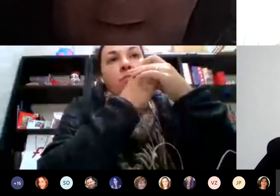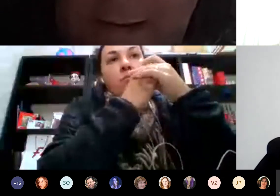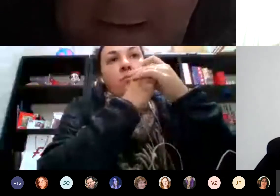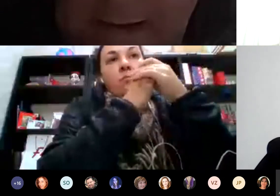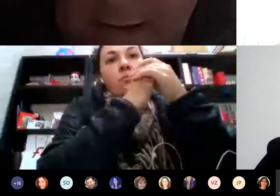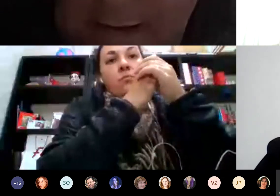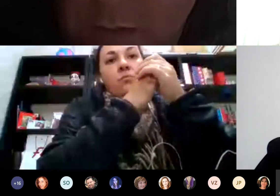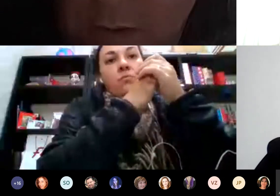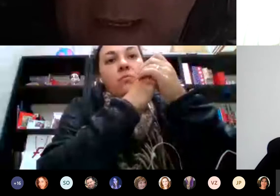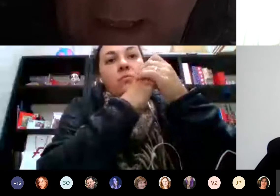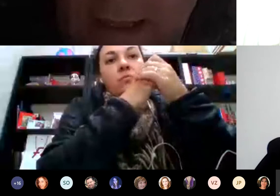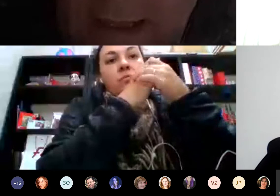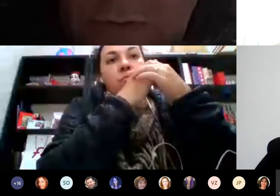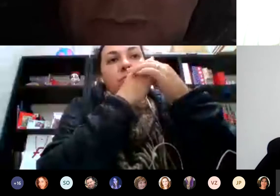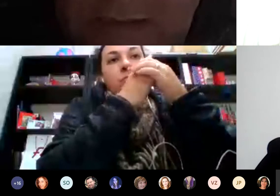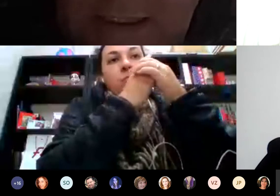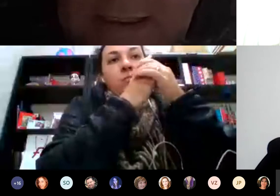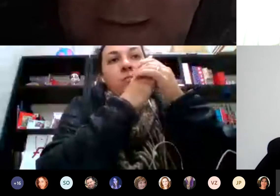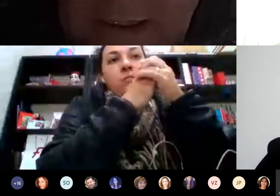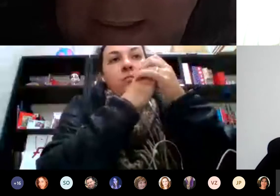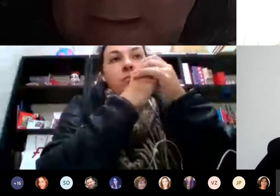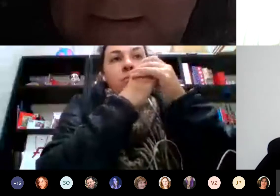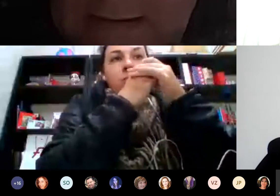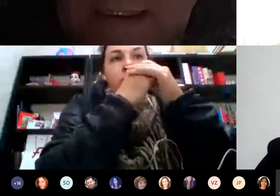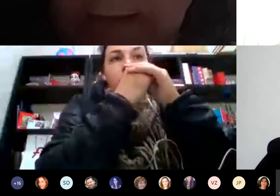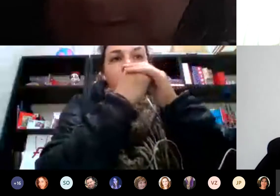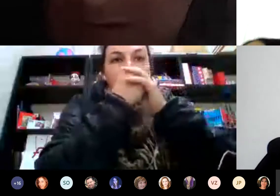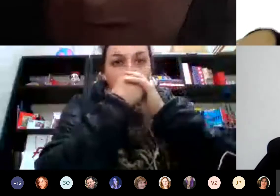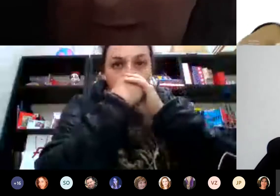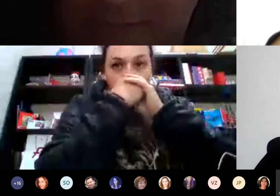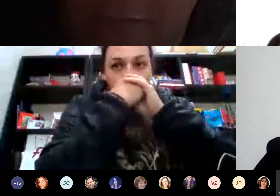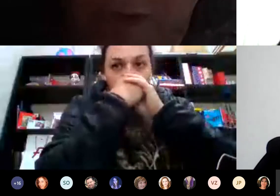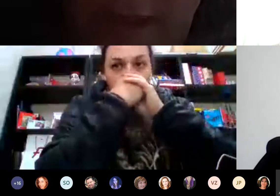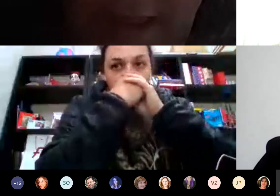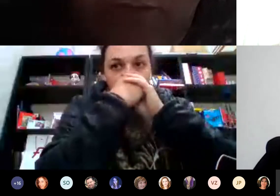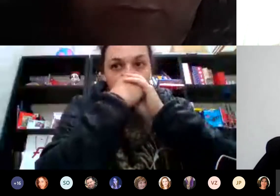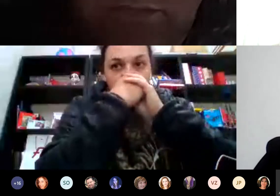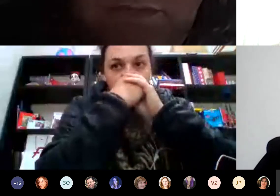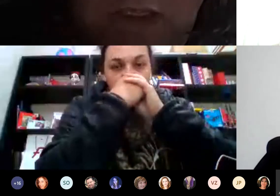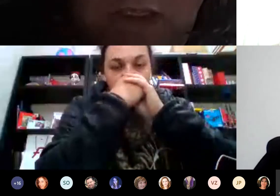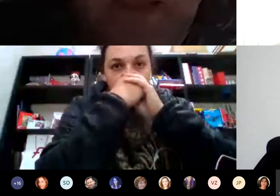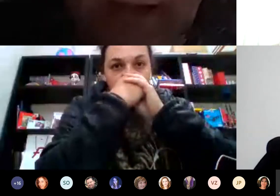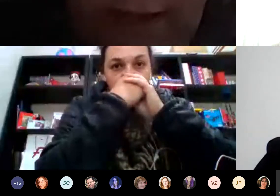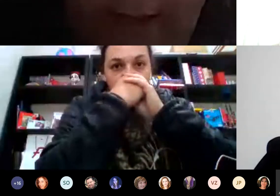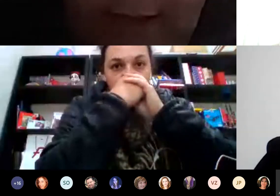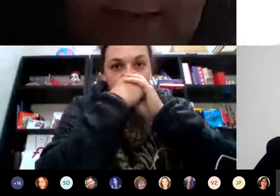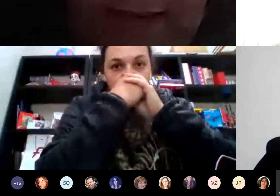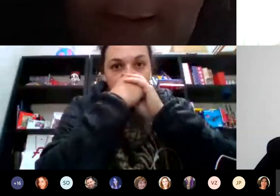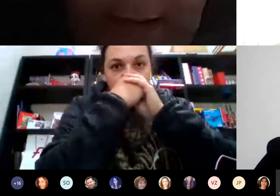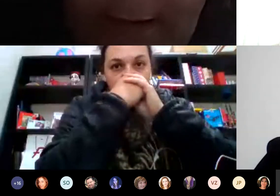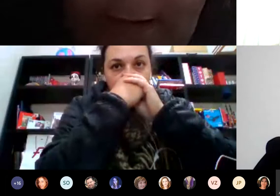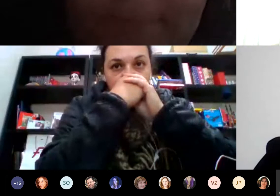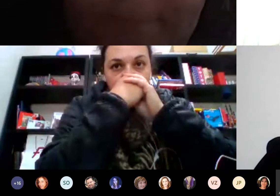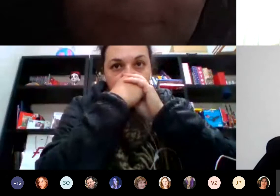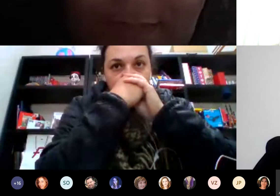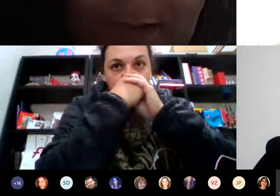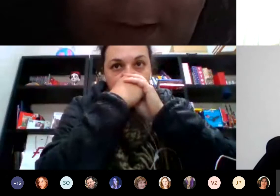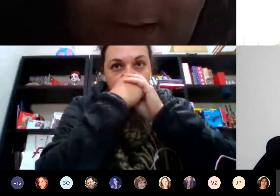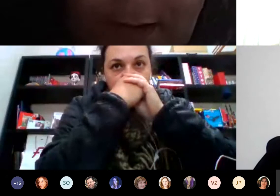aí, qual é a saída? A saída possível é uma renda de